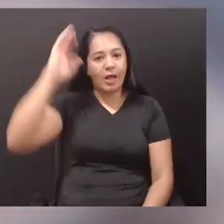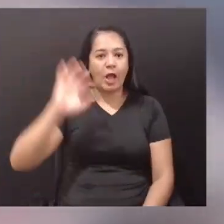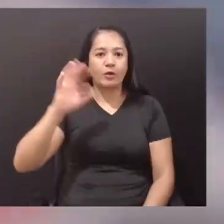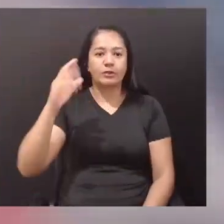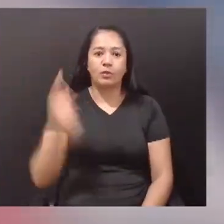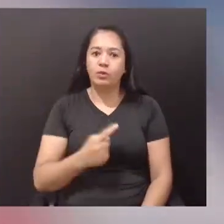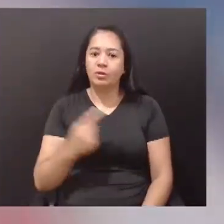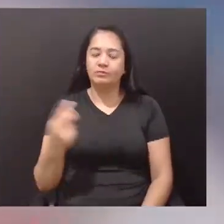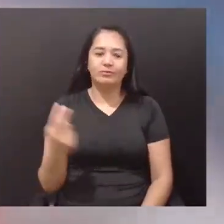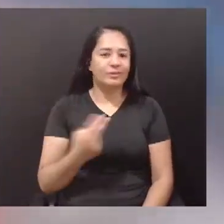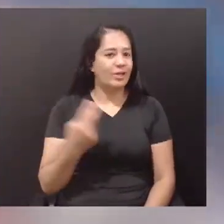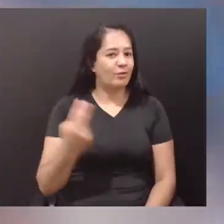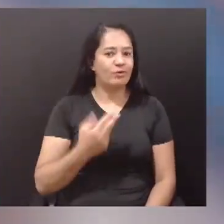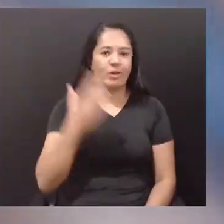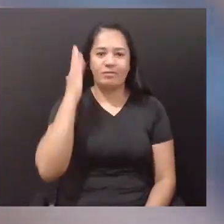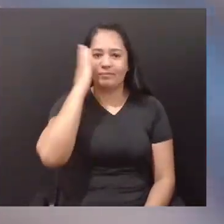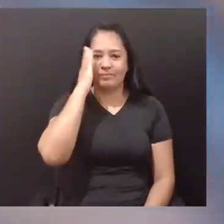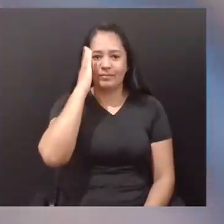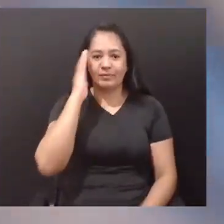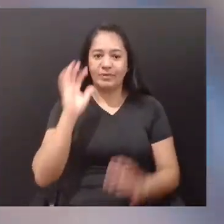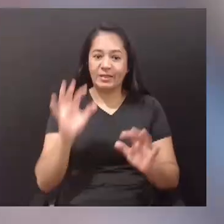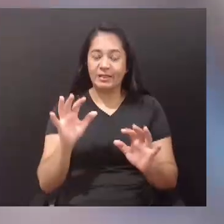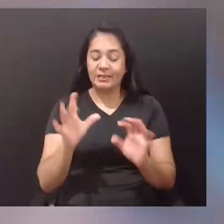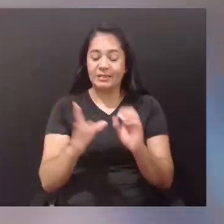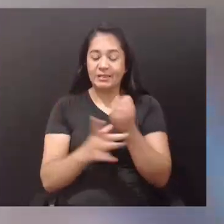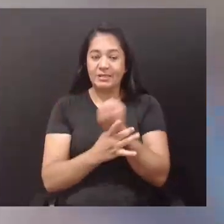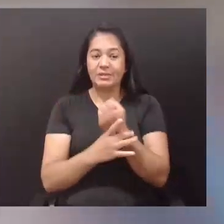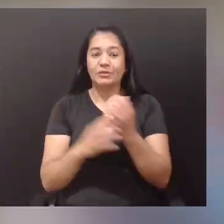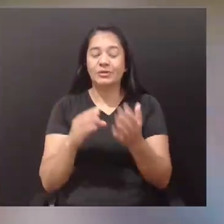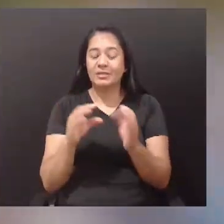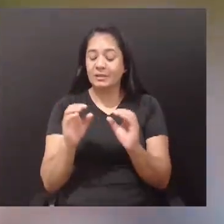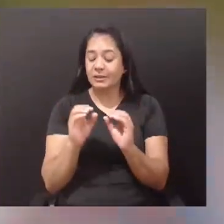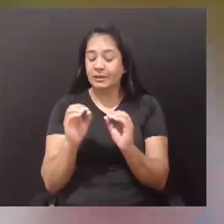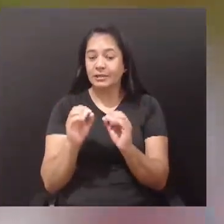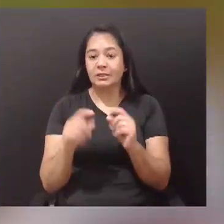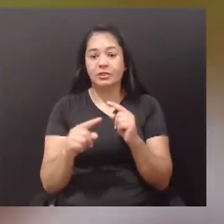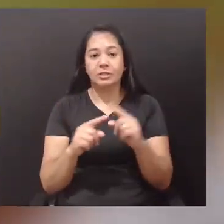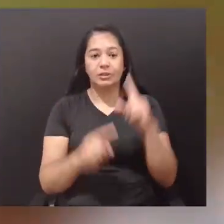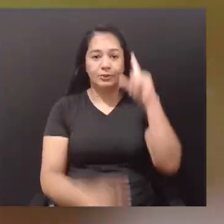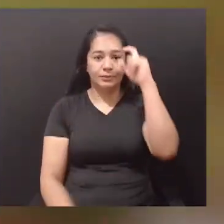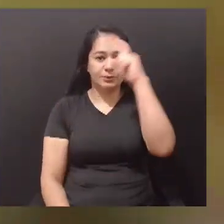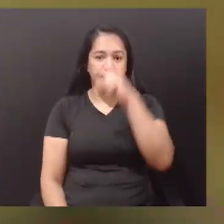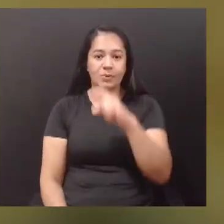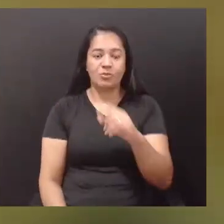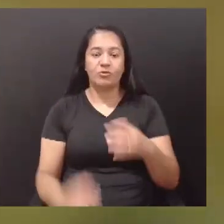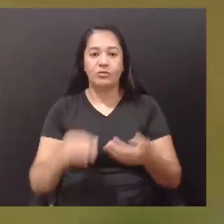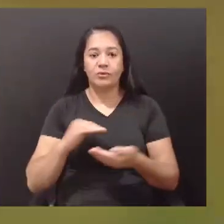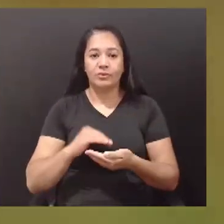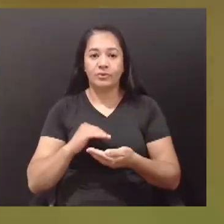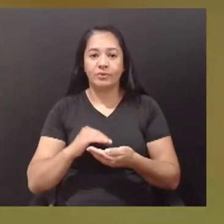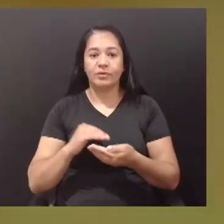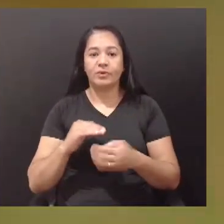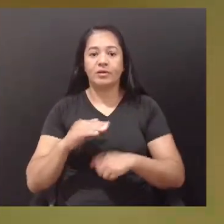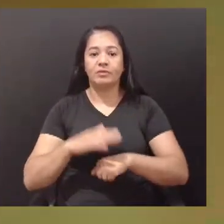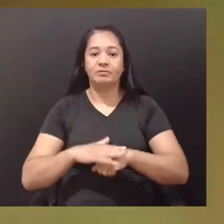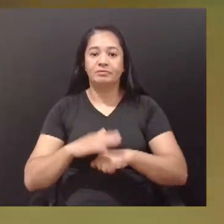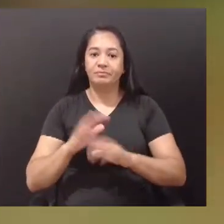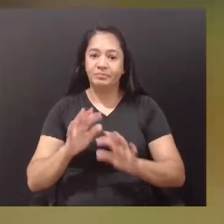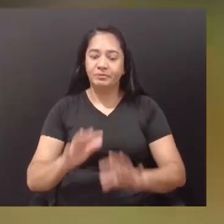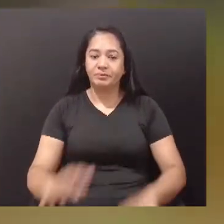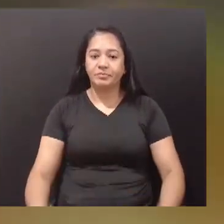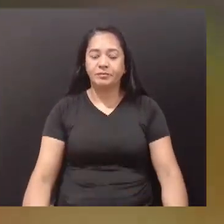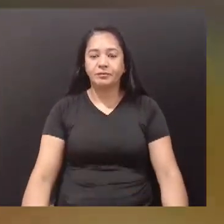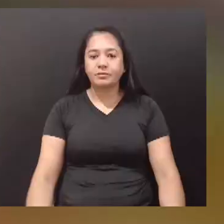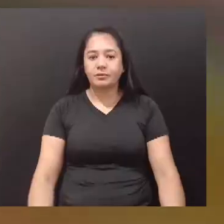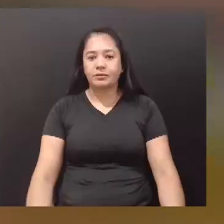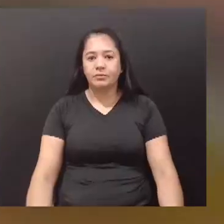tornado. Então, isso cria uma insegurança muito grande e difícil para a Defesa Civil fazer essas previsões. E por que